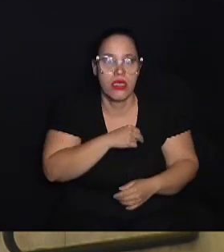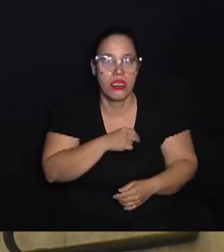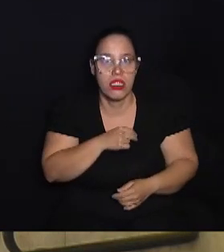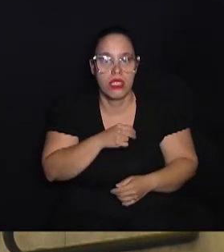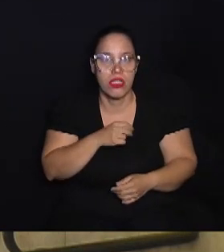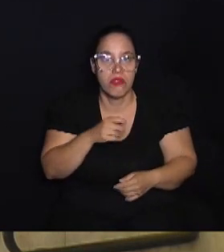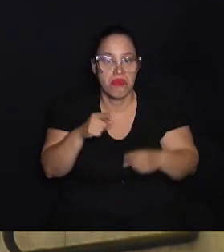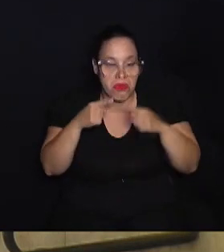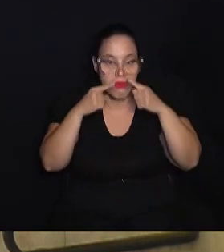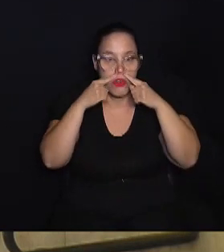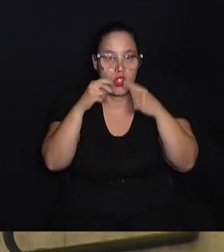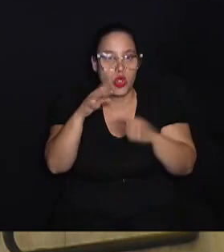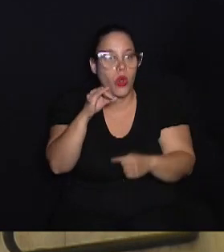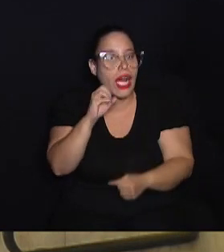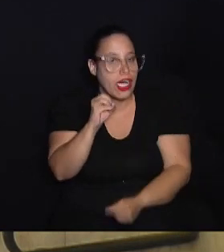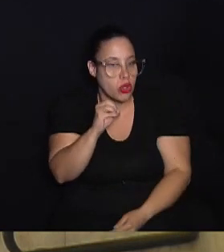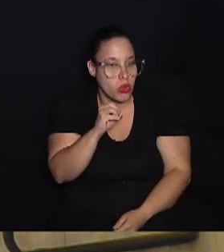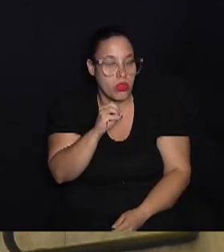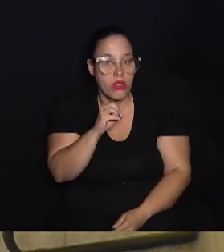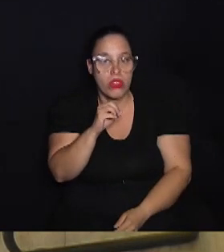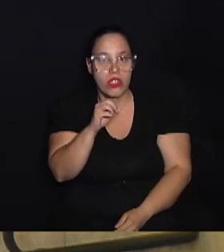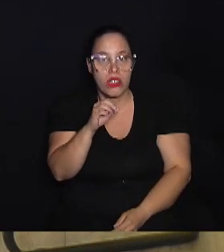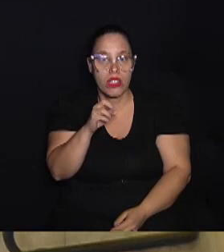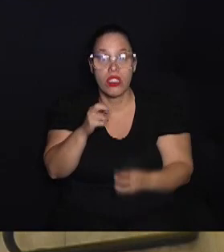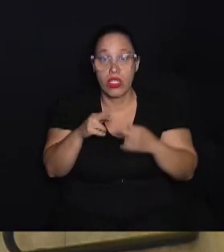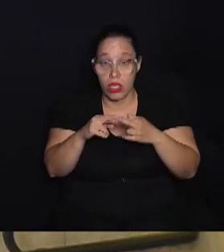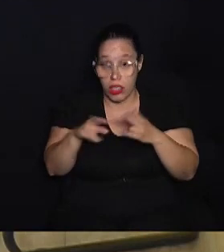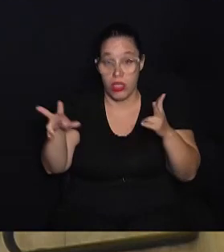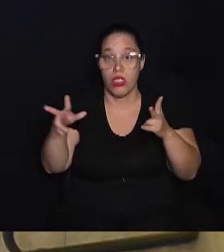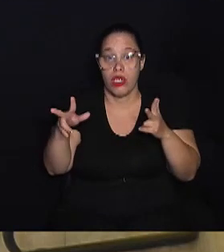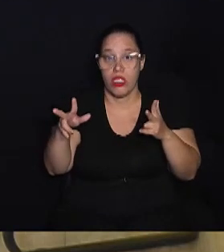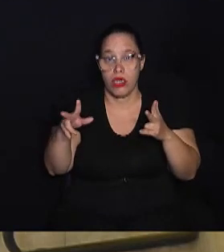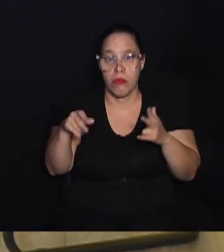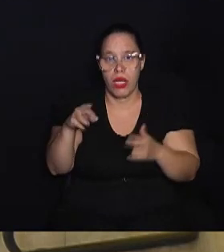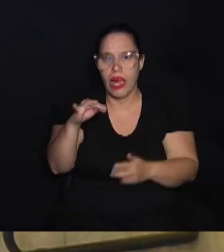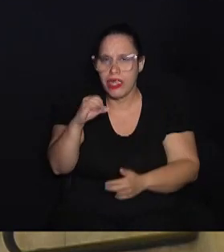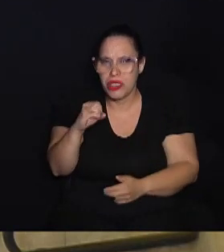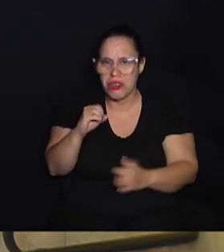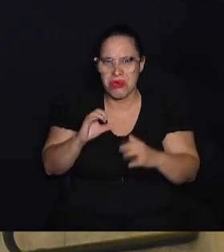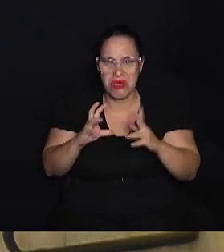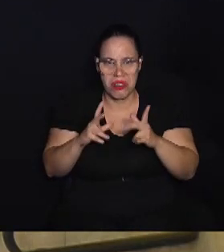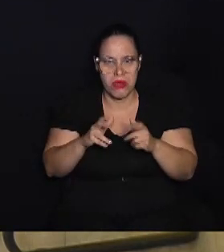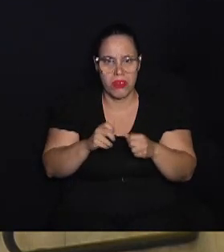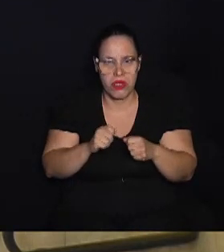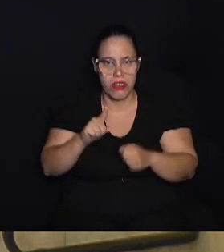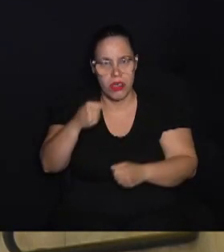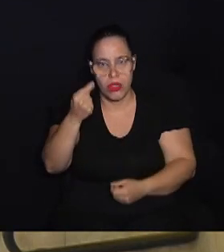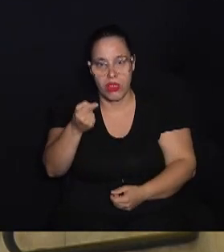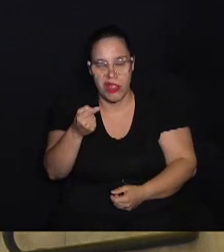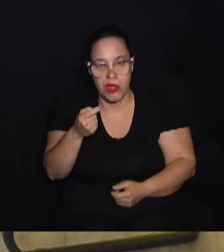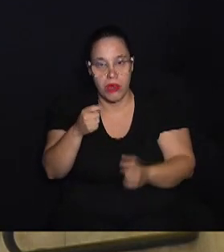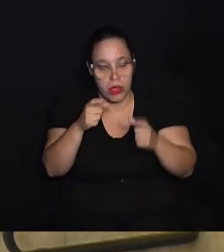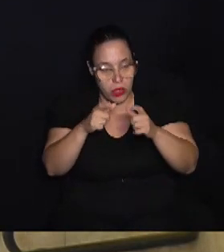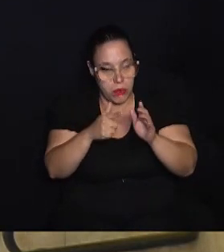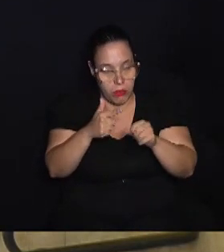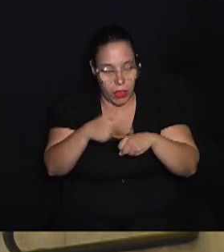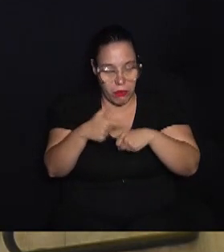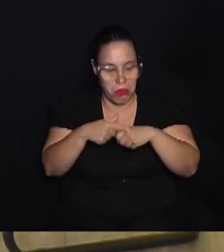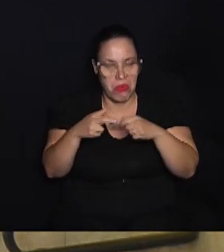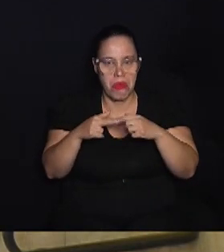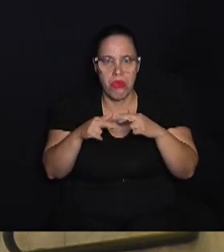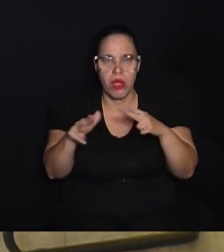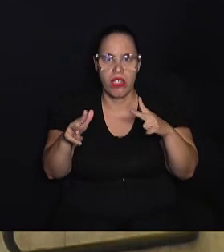é um cheiro de churrasco, é um cheiro diferente, que acho que tem plástico no meio, deve ter outros tipos de papéis, muito